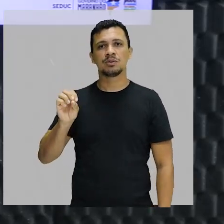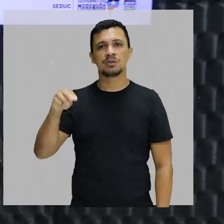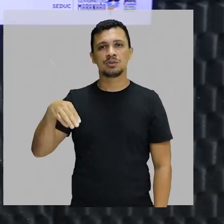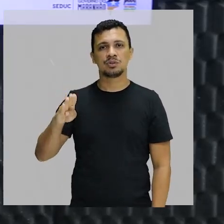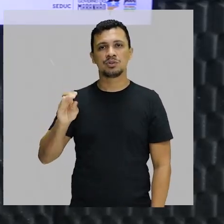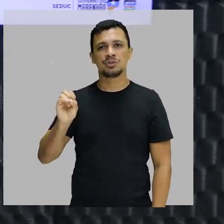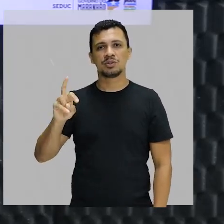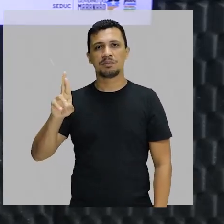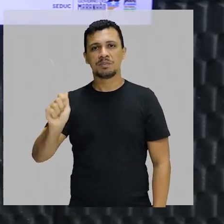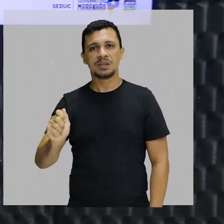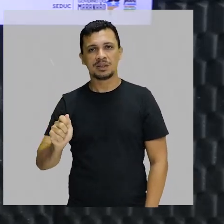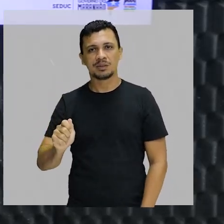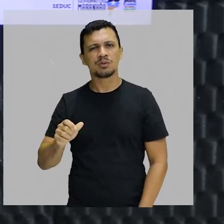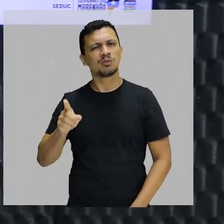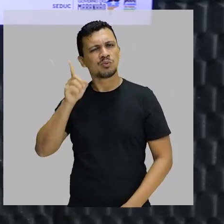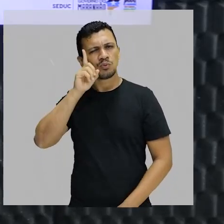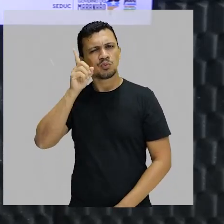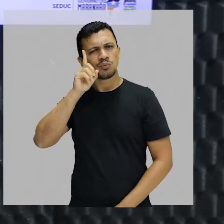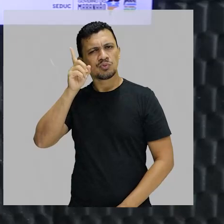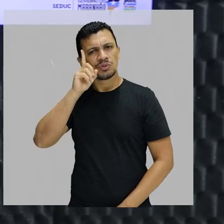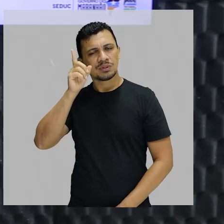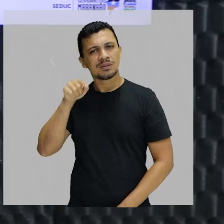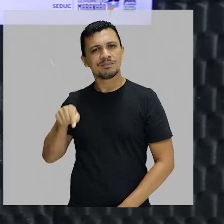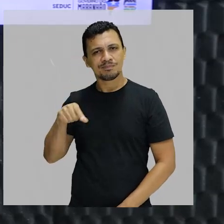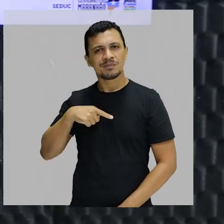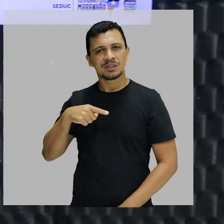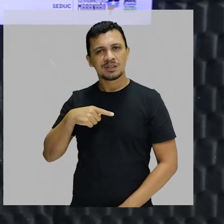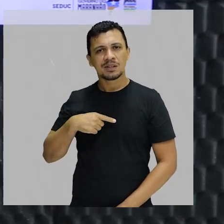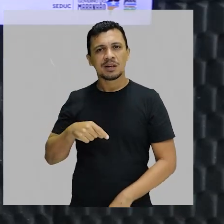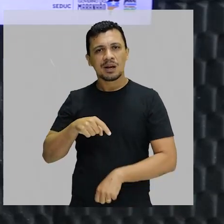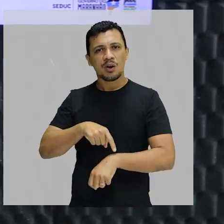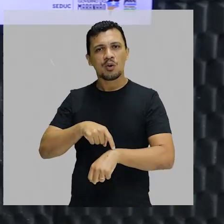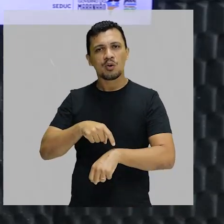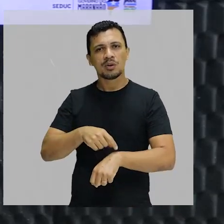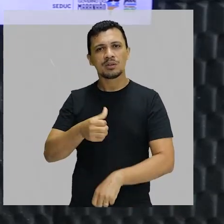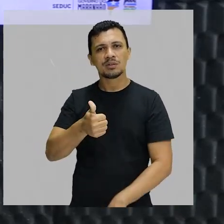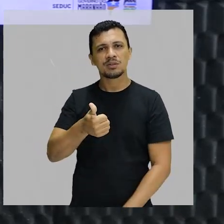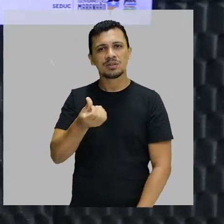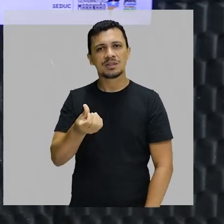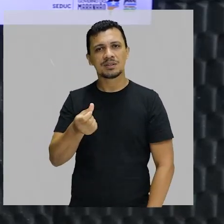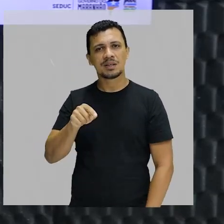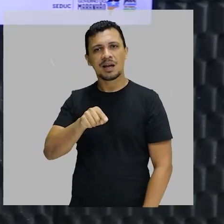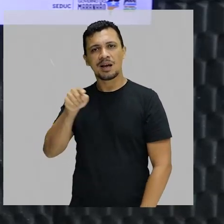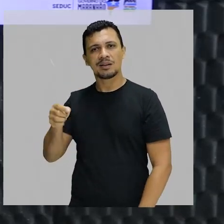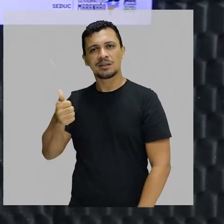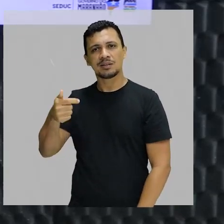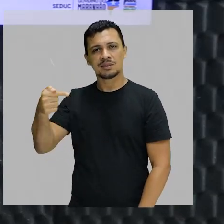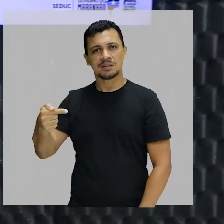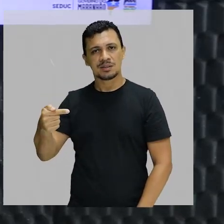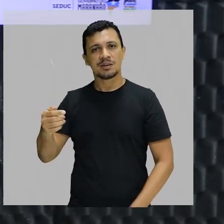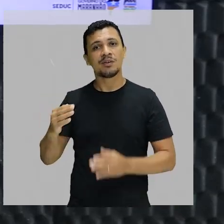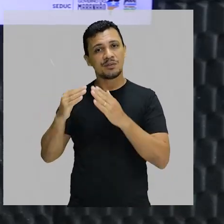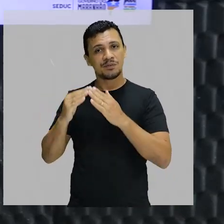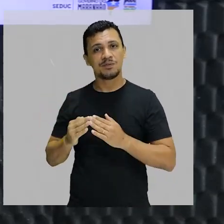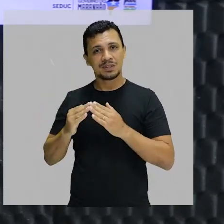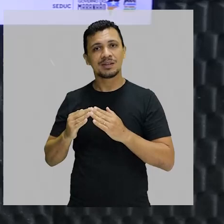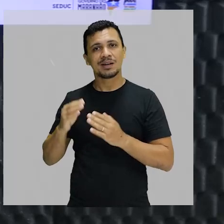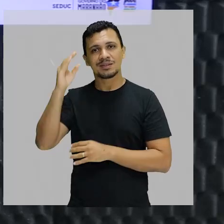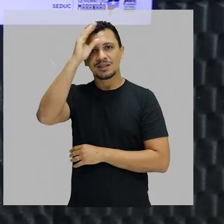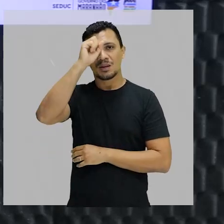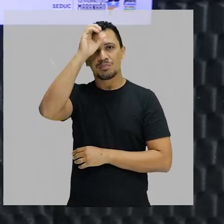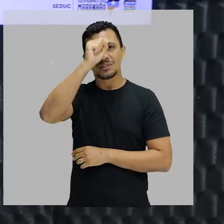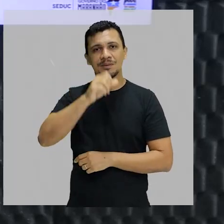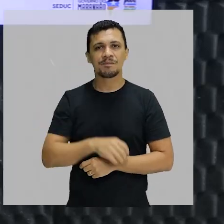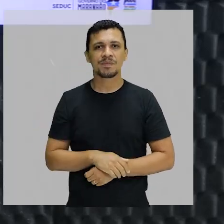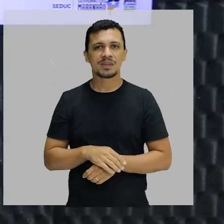Timbira 1290 MHz, das 16 às 17. Tem o programa hashtag Fica em Casa Aprendendo. E além disso, você